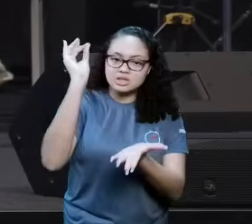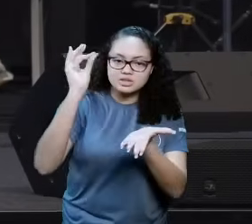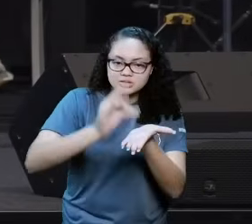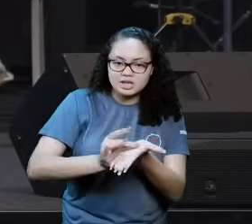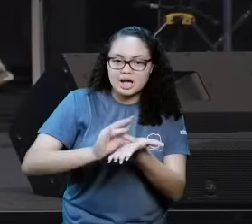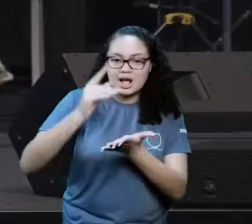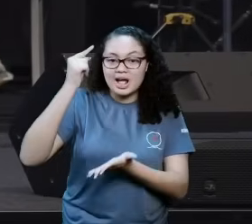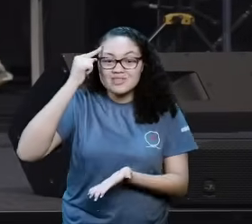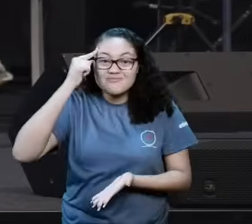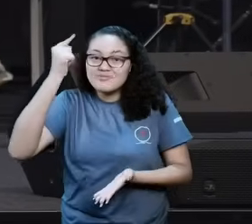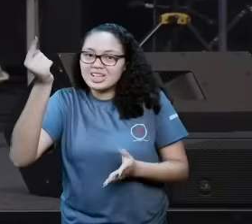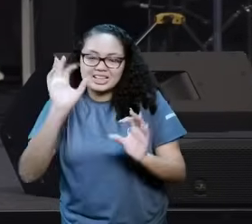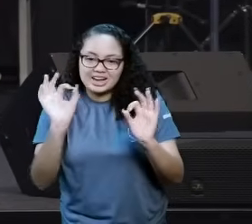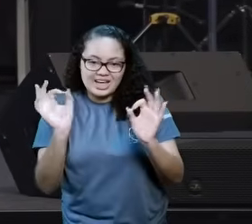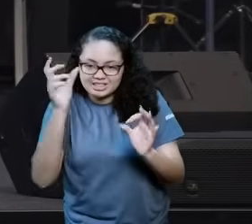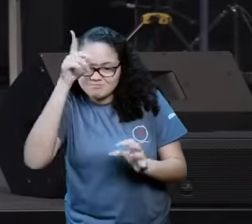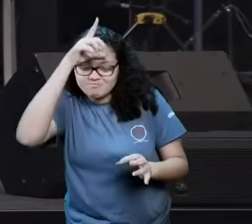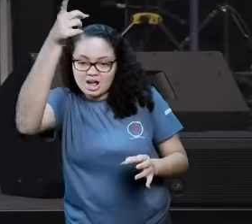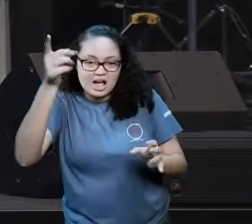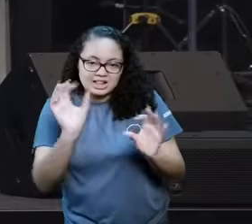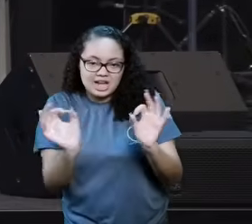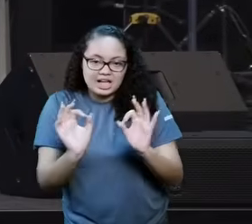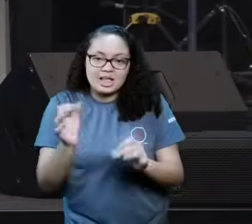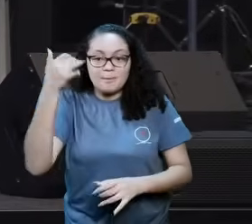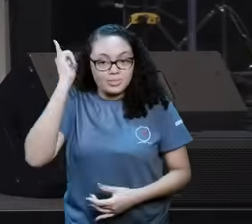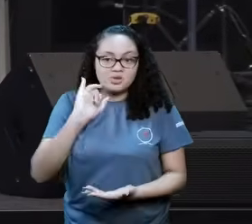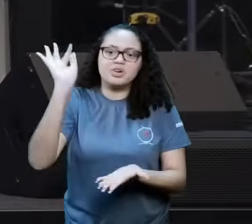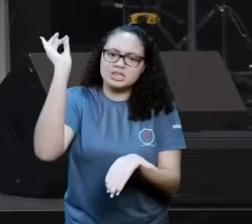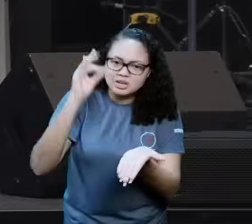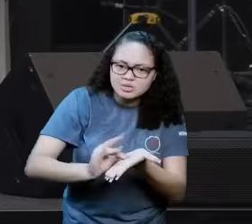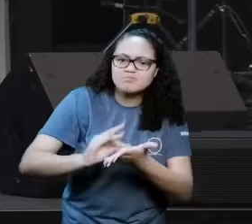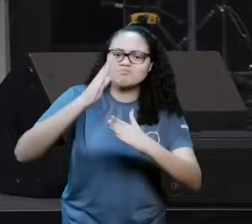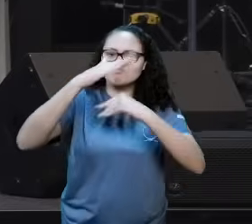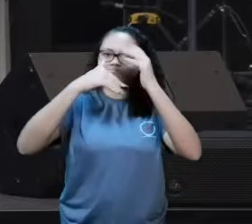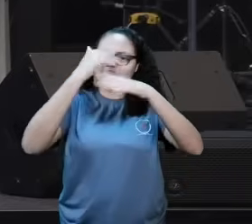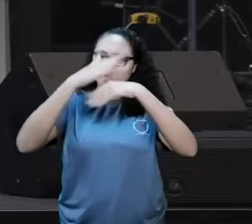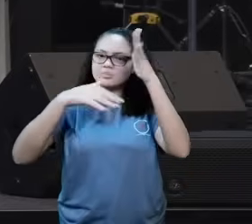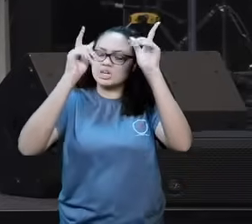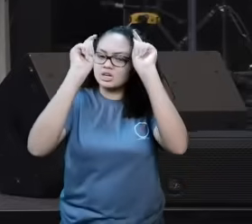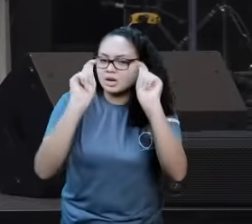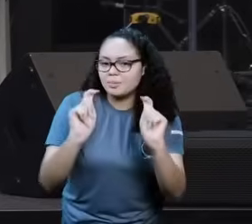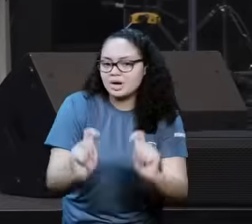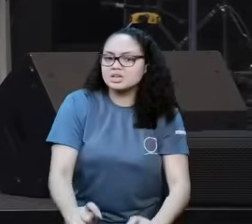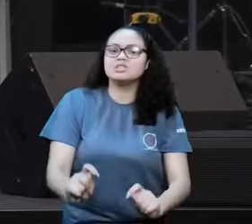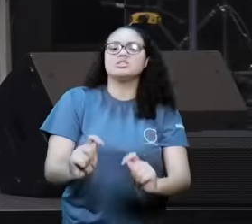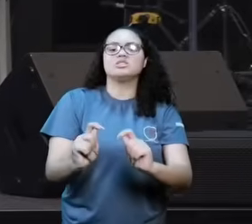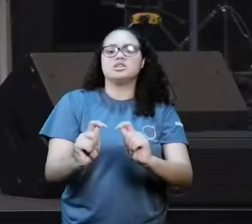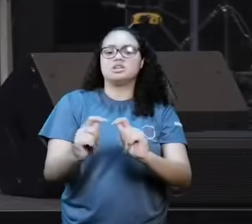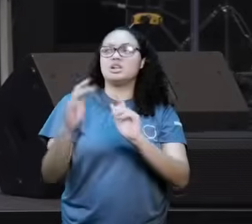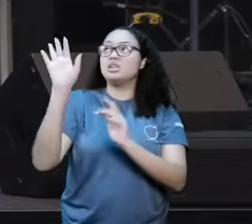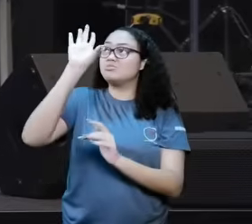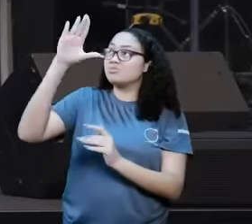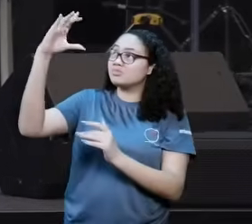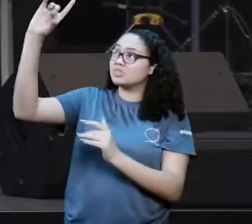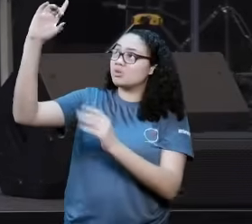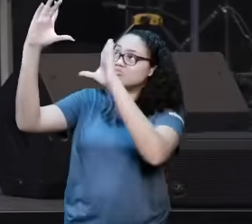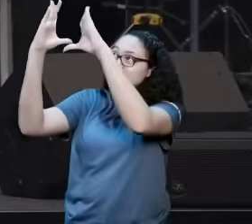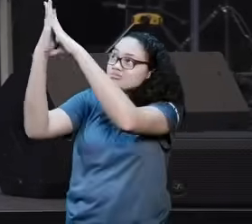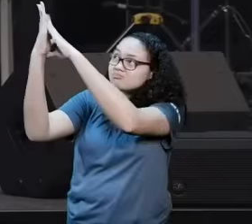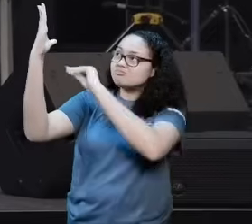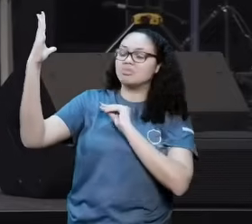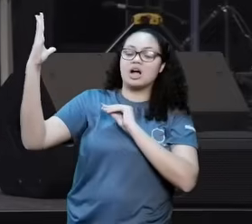não inventa nada. Profeta de verdade, ele desenvolve a capacidade de repetir o que a palavra já